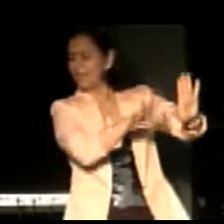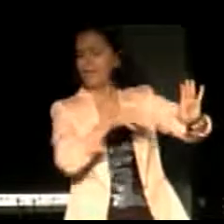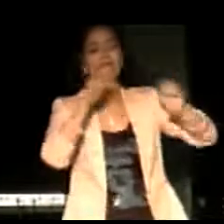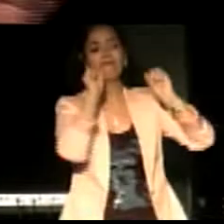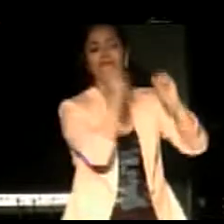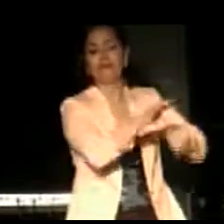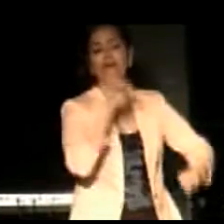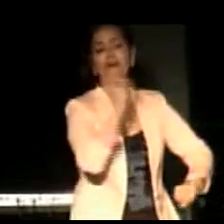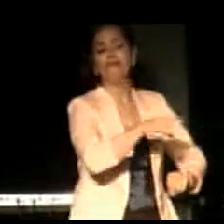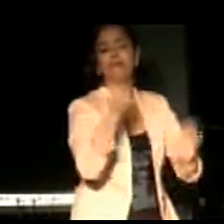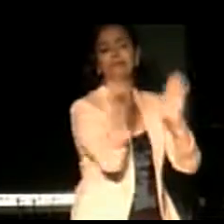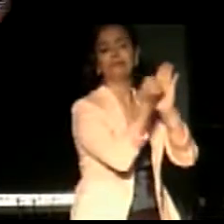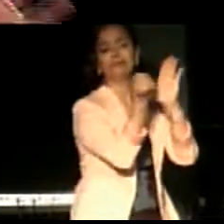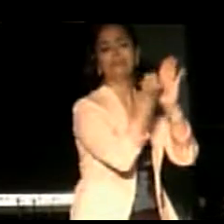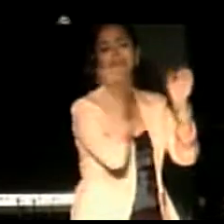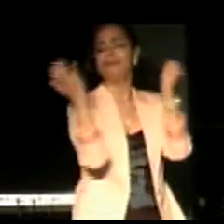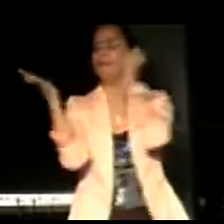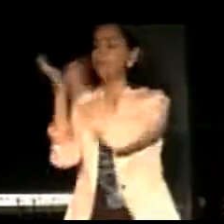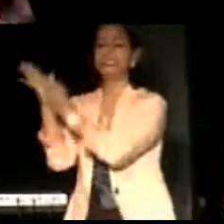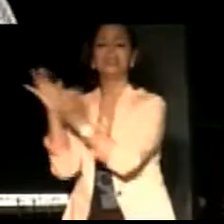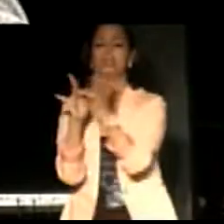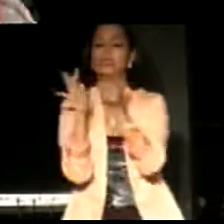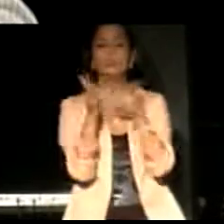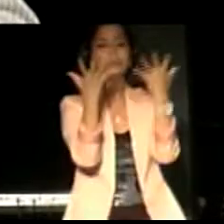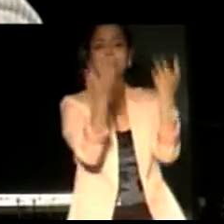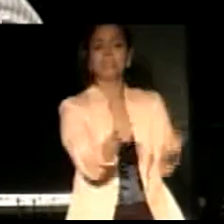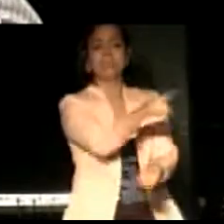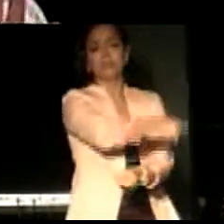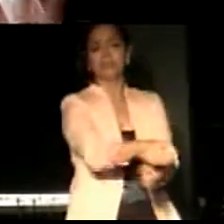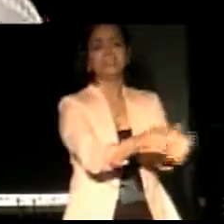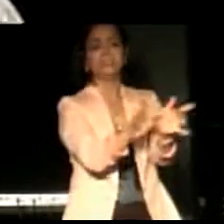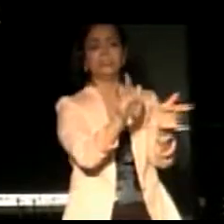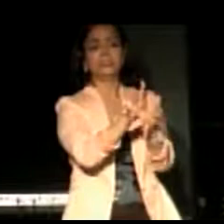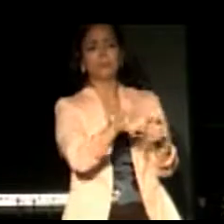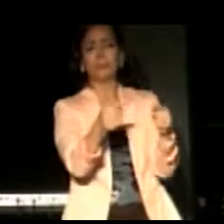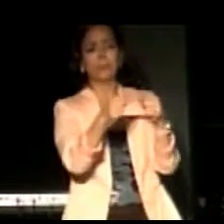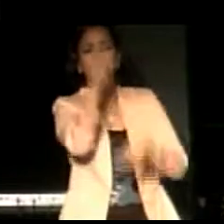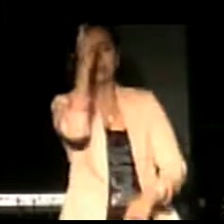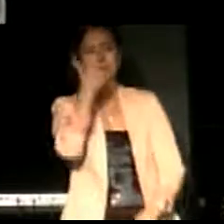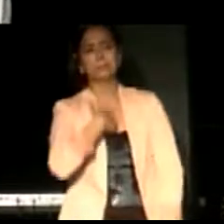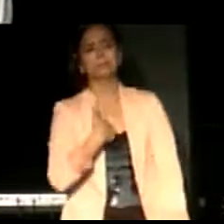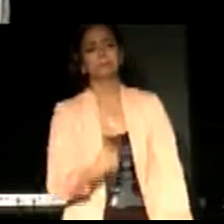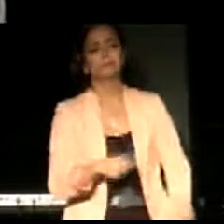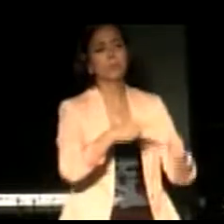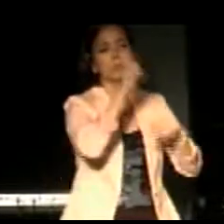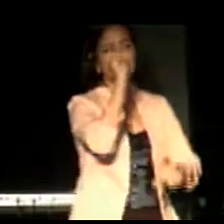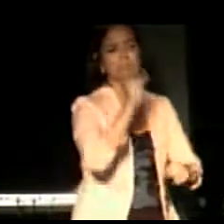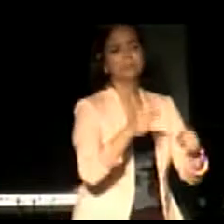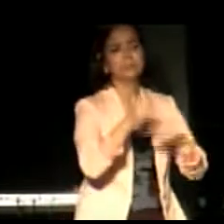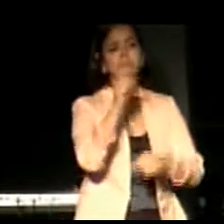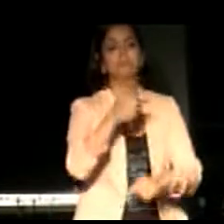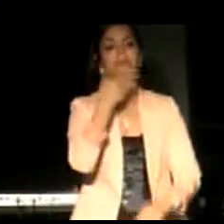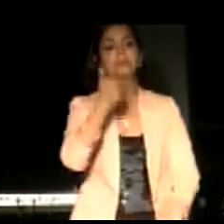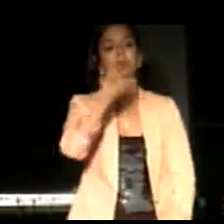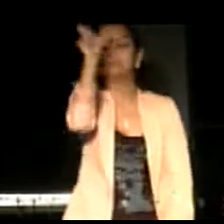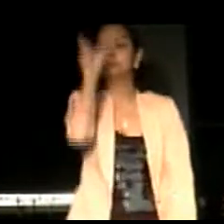Fora, crucifica-o. Foi exatamente por isso que eles optaram pela cruz,